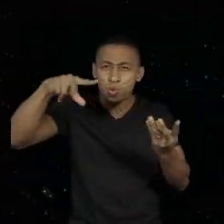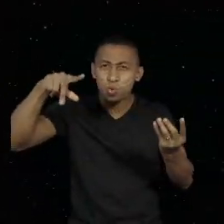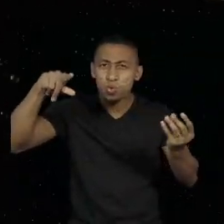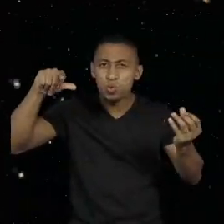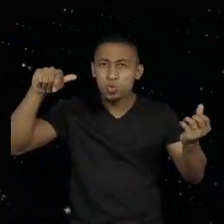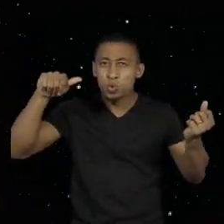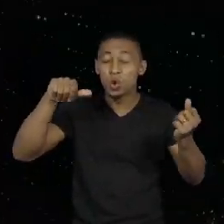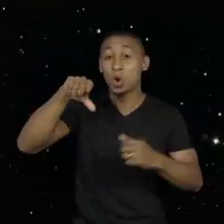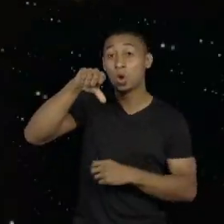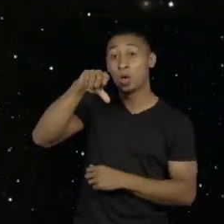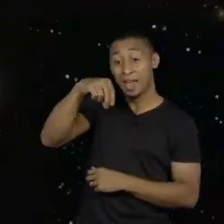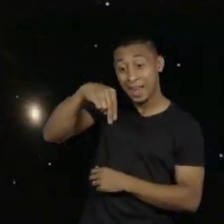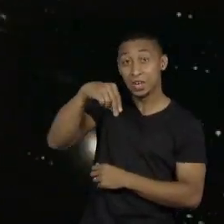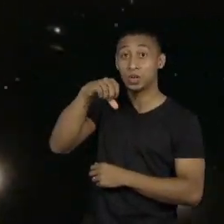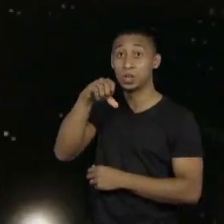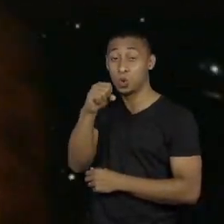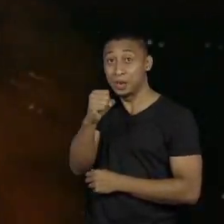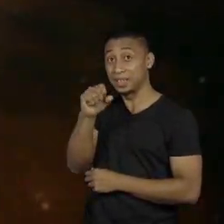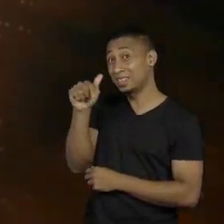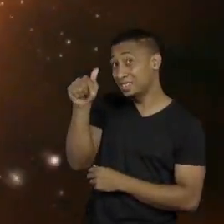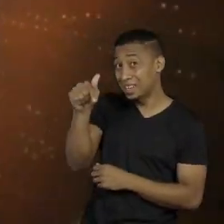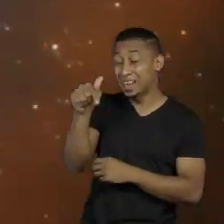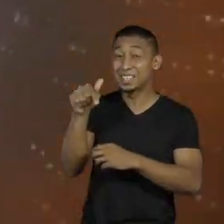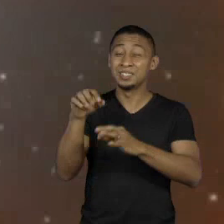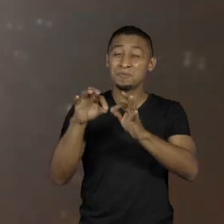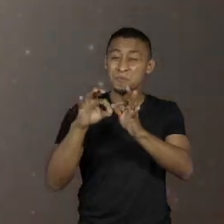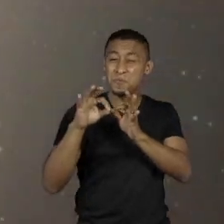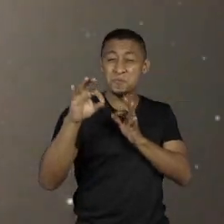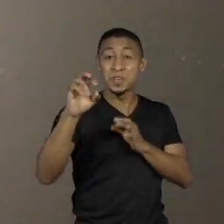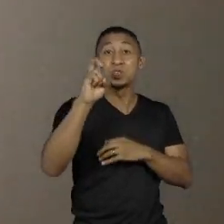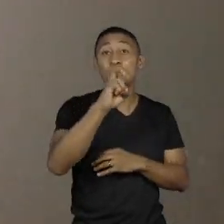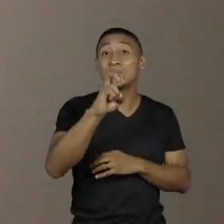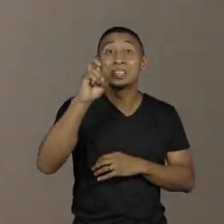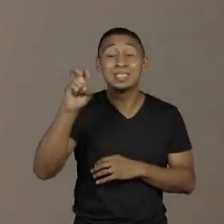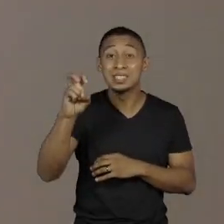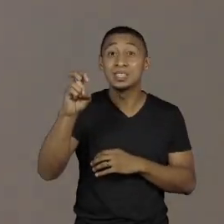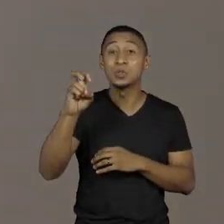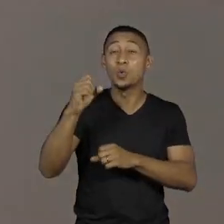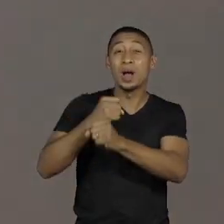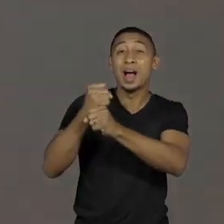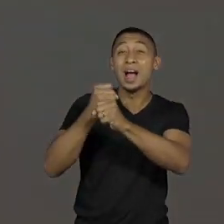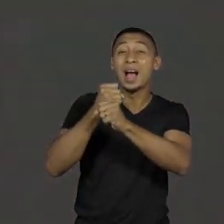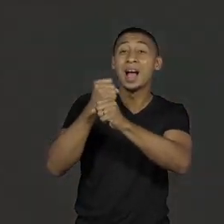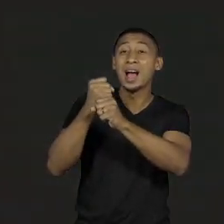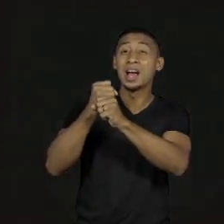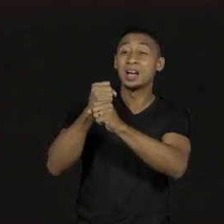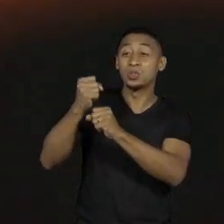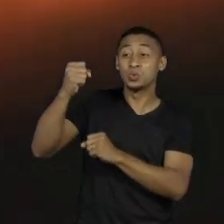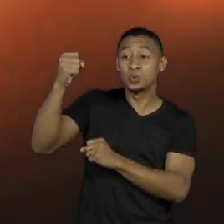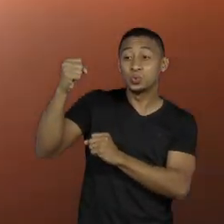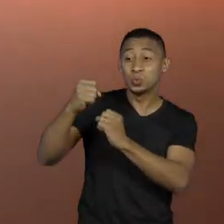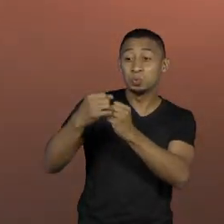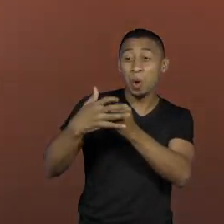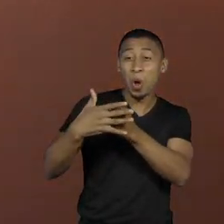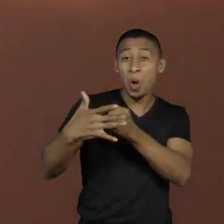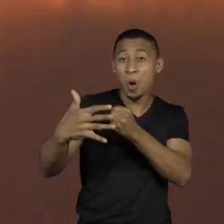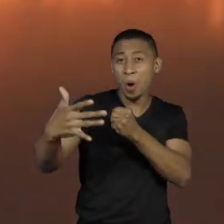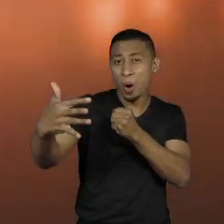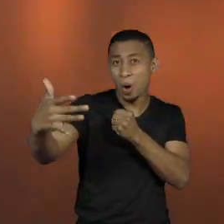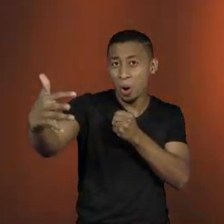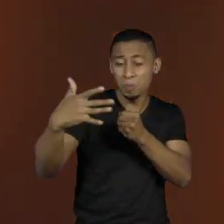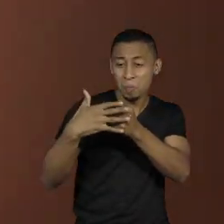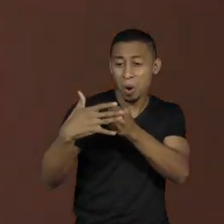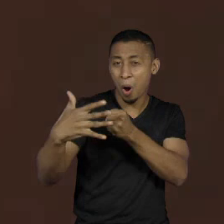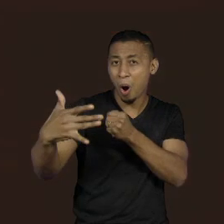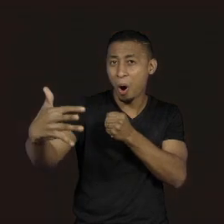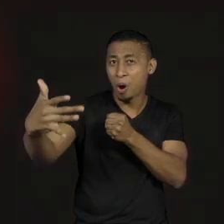M87, a 55 milhões de anos-luz da Terra. A imagem usa a polarização da luz para